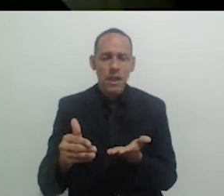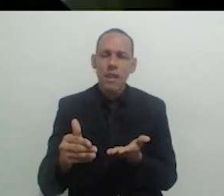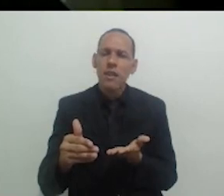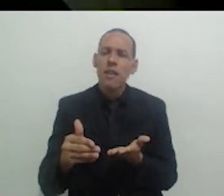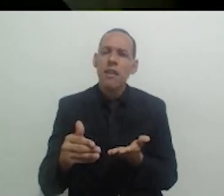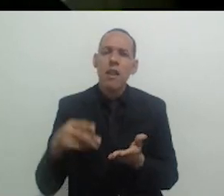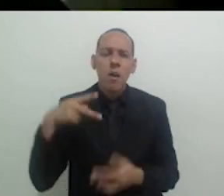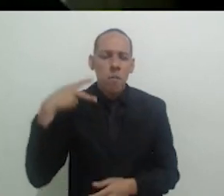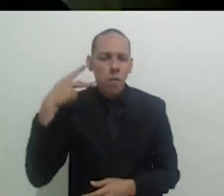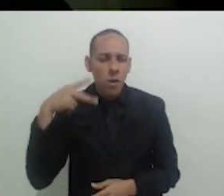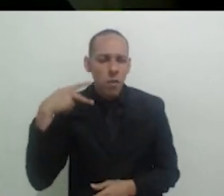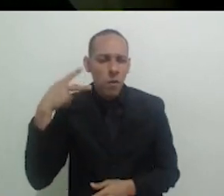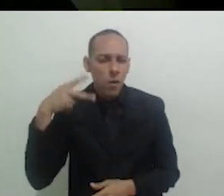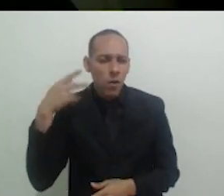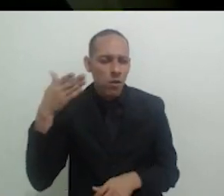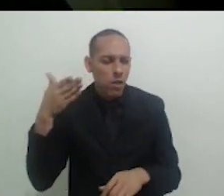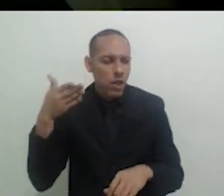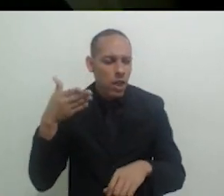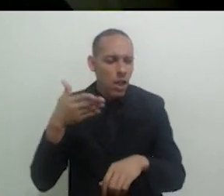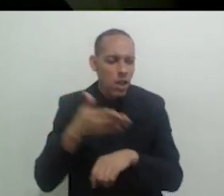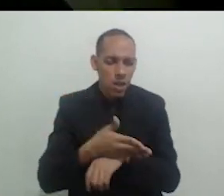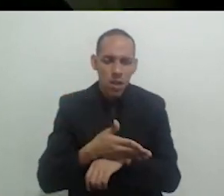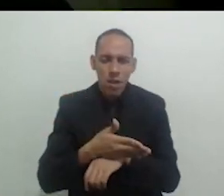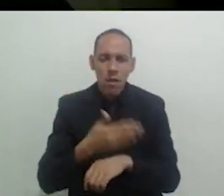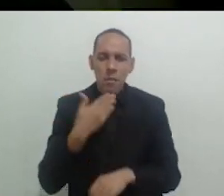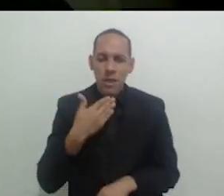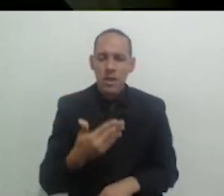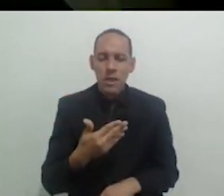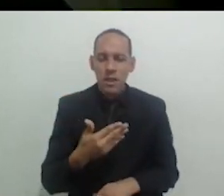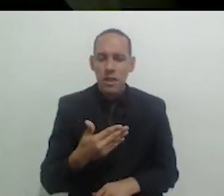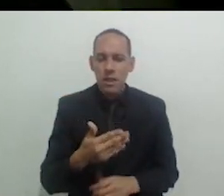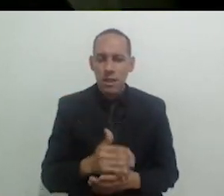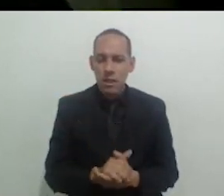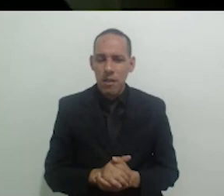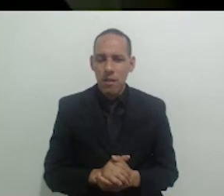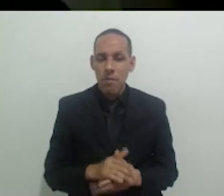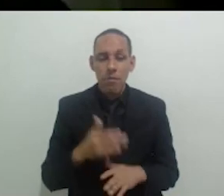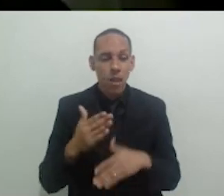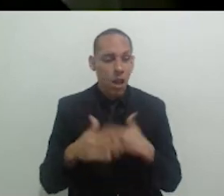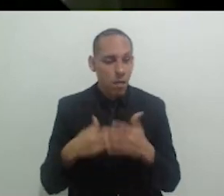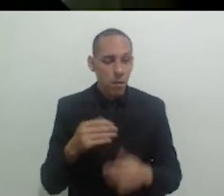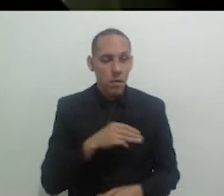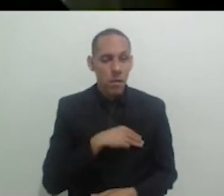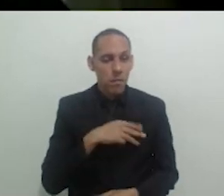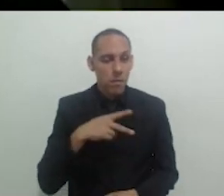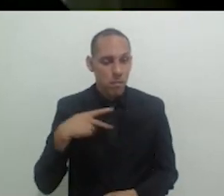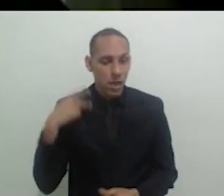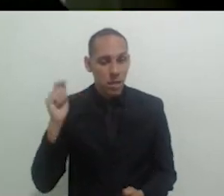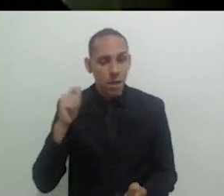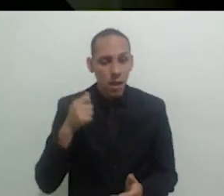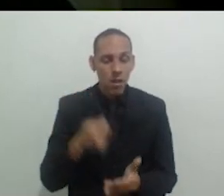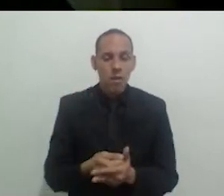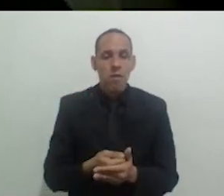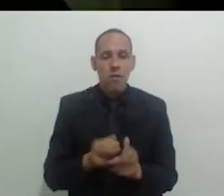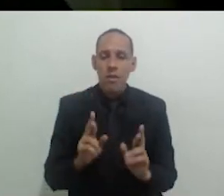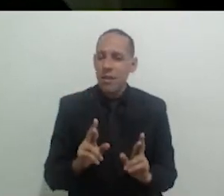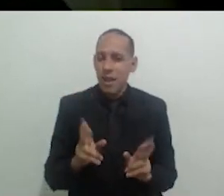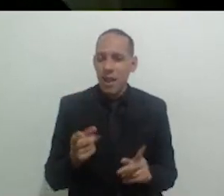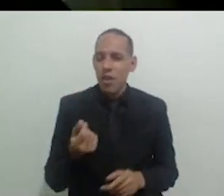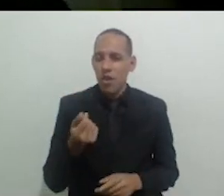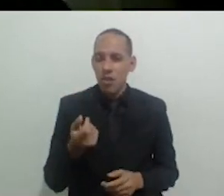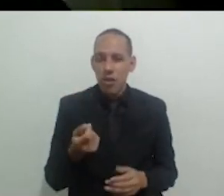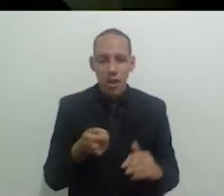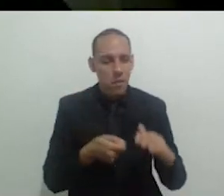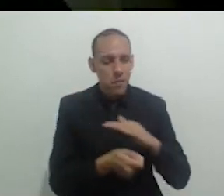com pedido de providência. Logo após, o próprio Ministério Público pagou essa diferença de subsídio. E aí